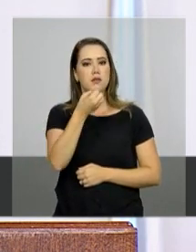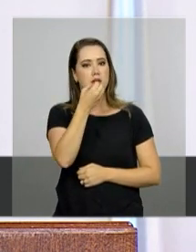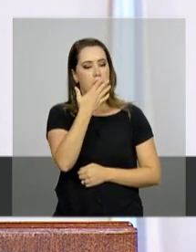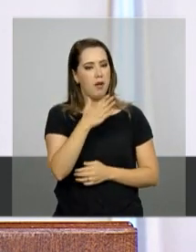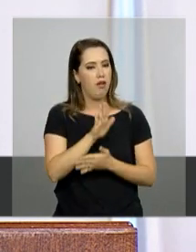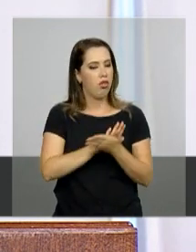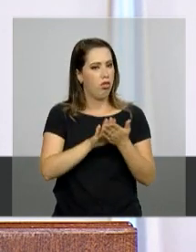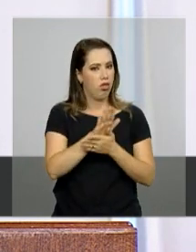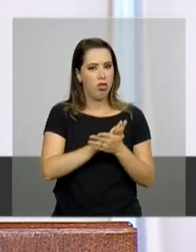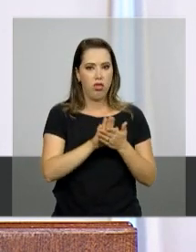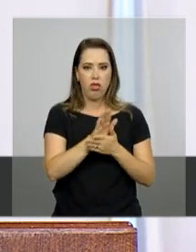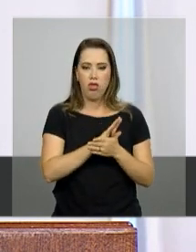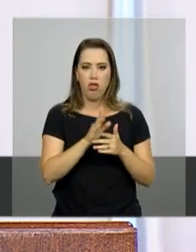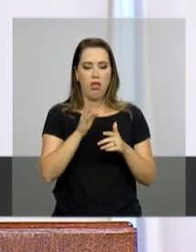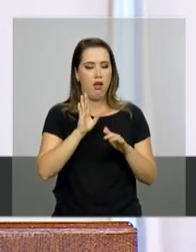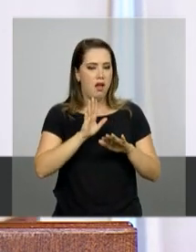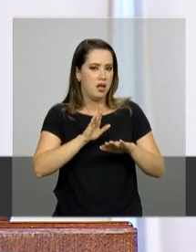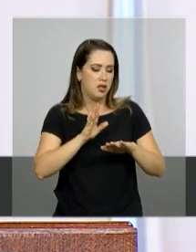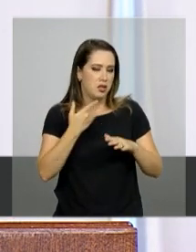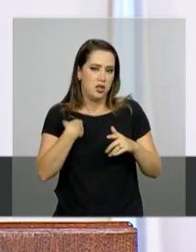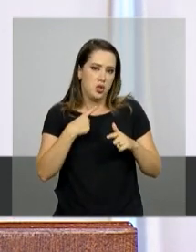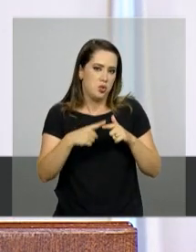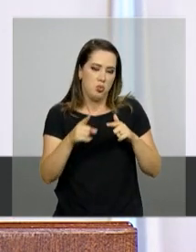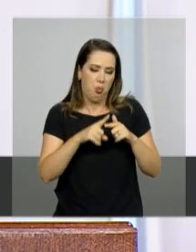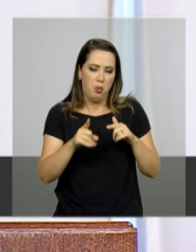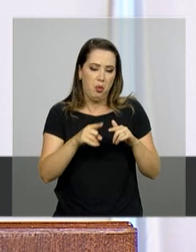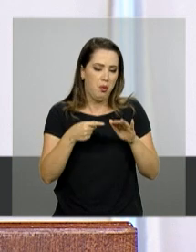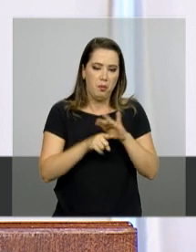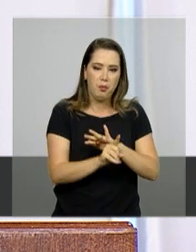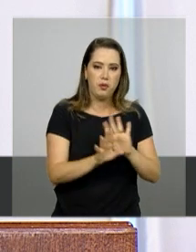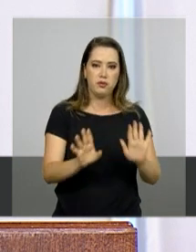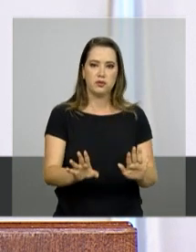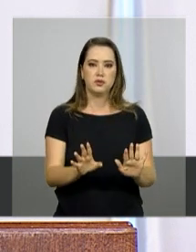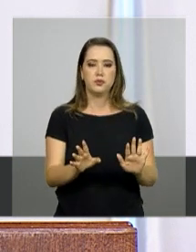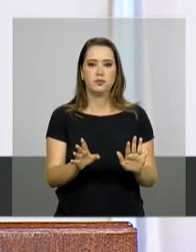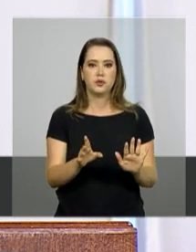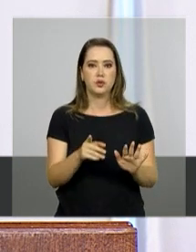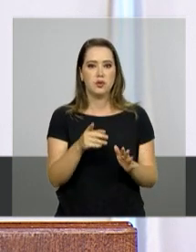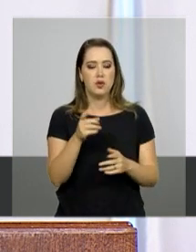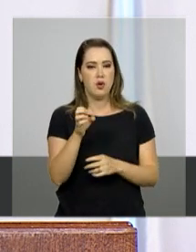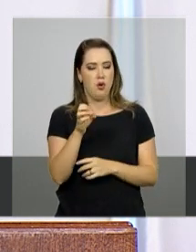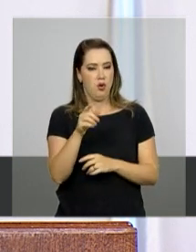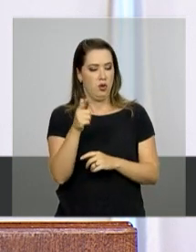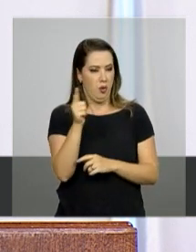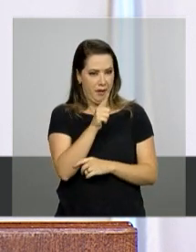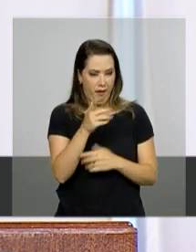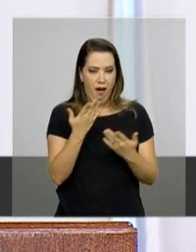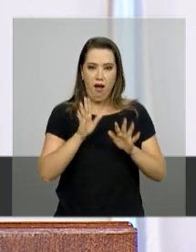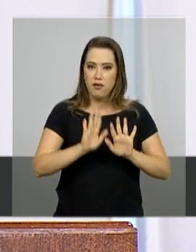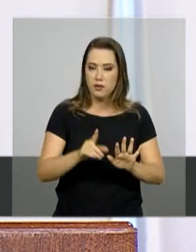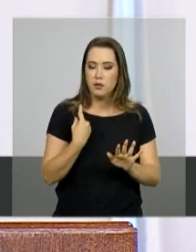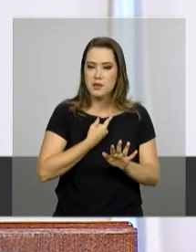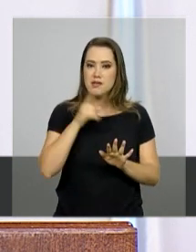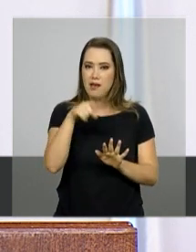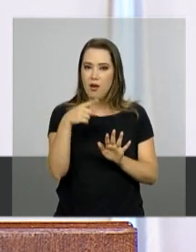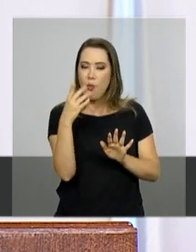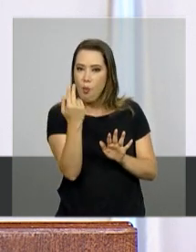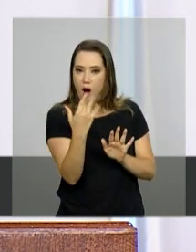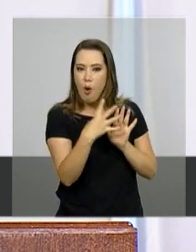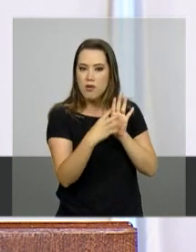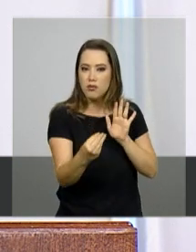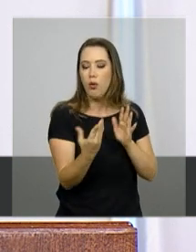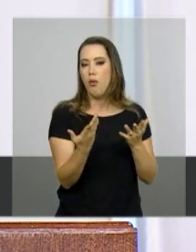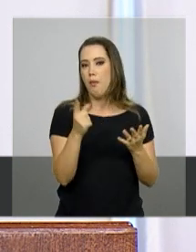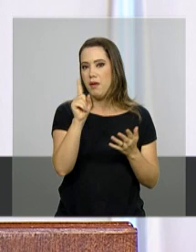não haverá nada mais grave esperamos que não haja nada mais grave e mais que sirva de exemplo para que as pessoas que hoje estão